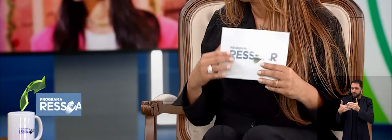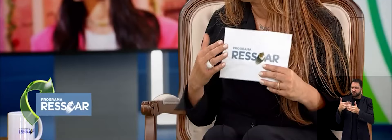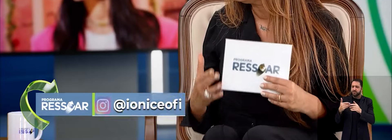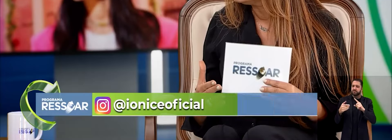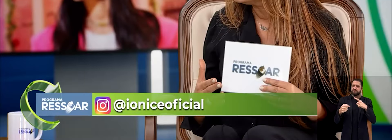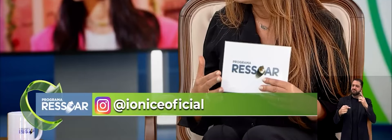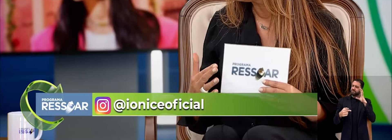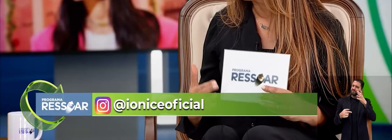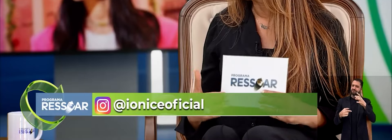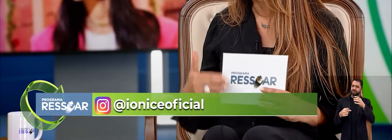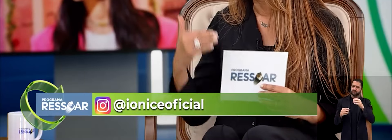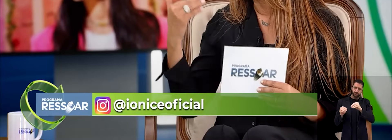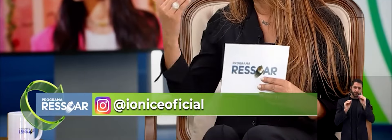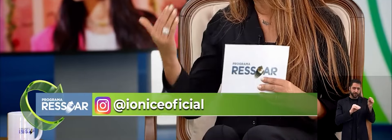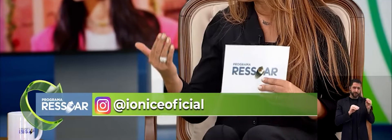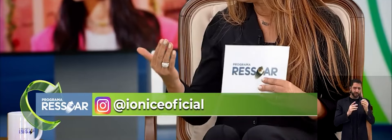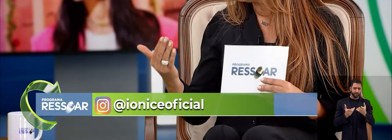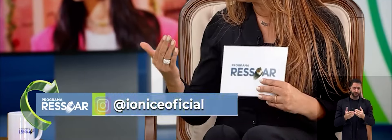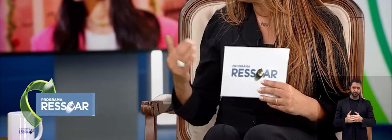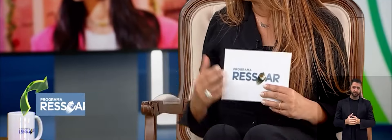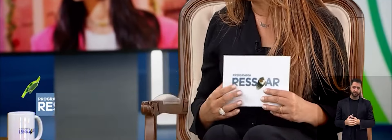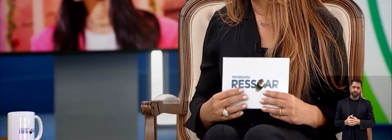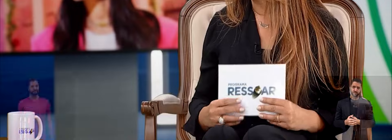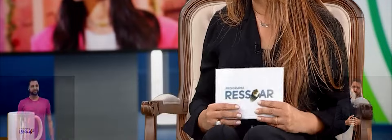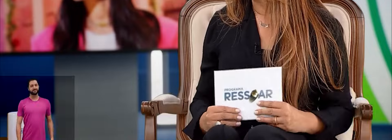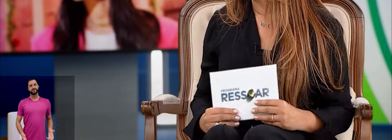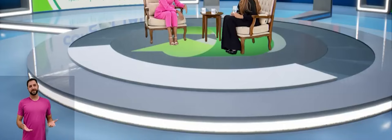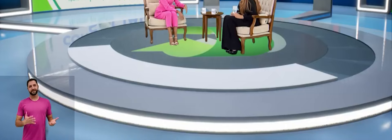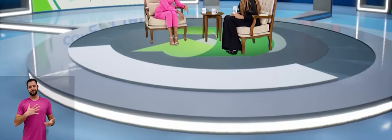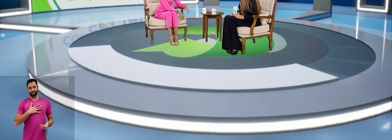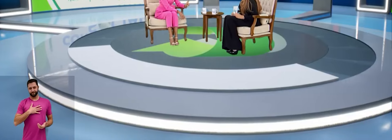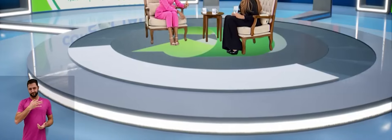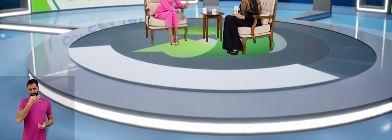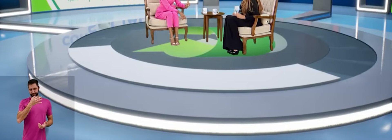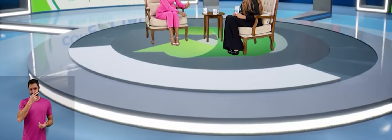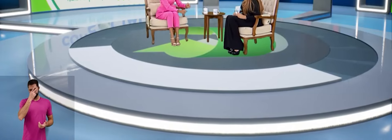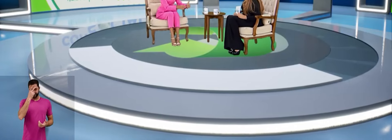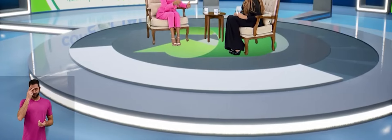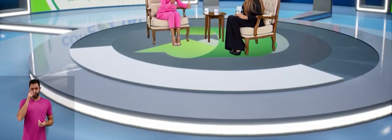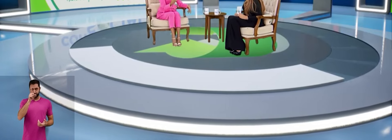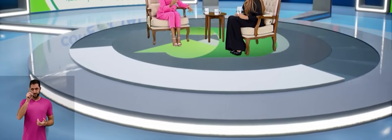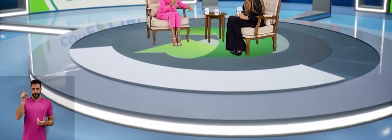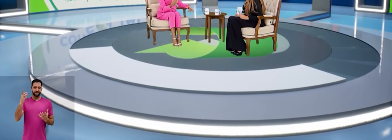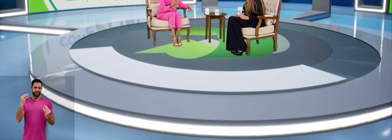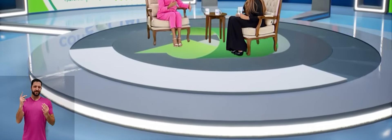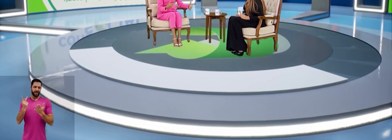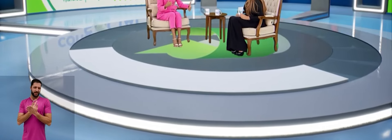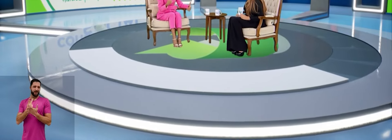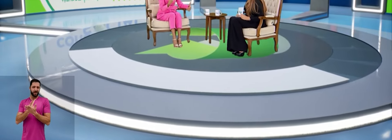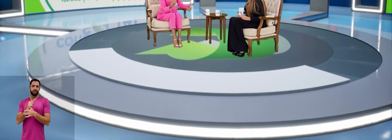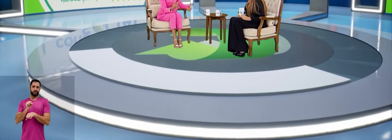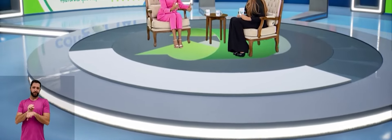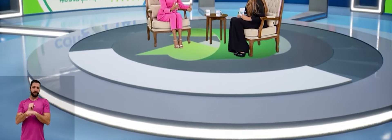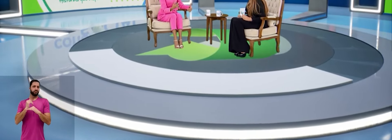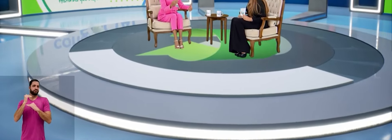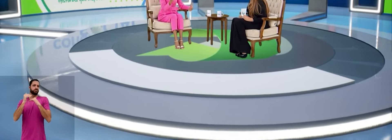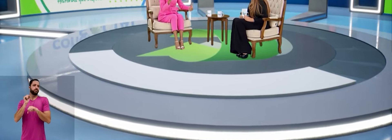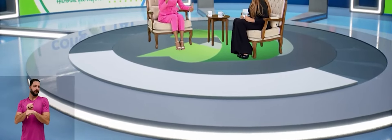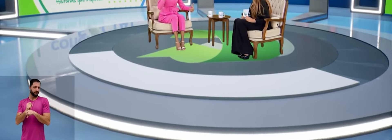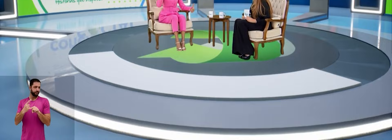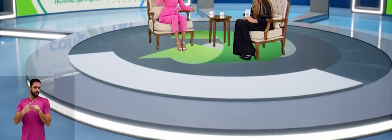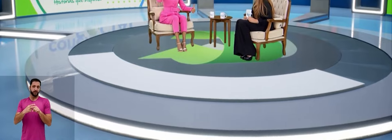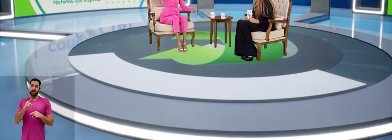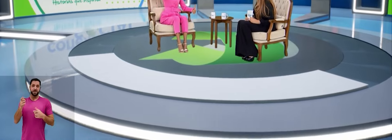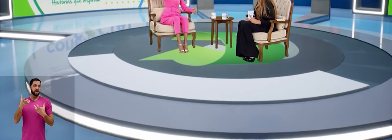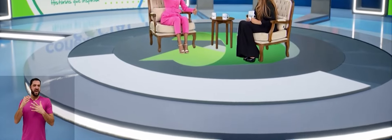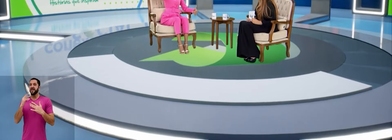mas dali você fala, vou sair, né? É, eu acho que as pessoas, elas se perdem e aí não agem mais porque elas